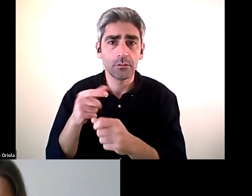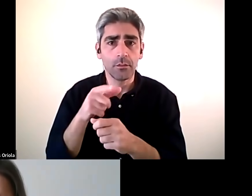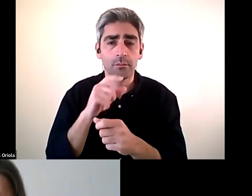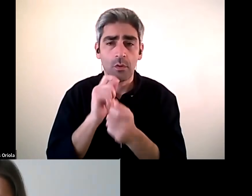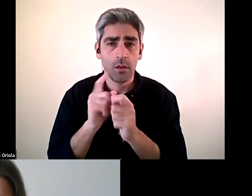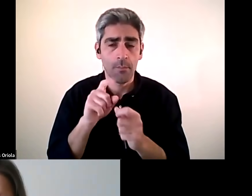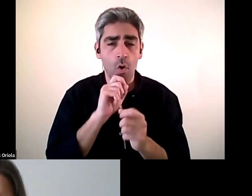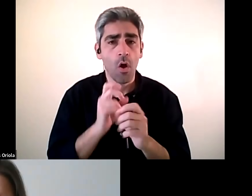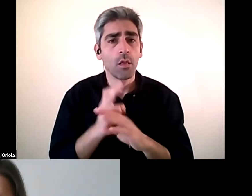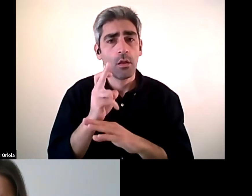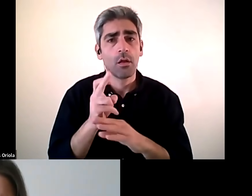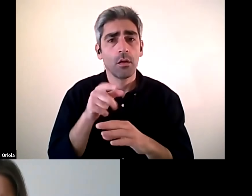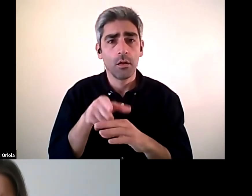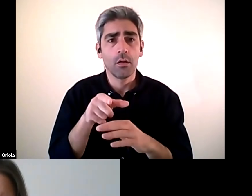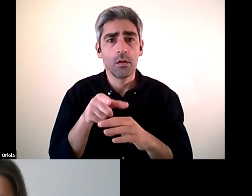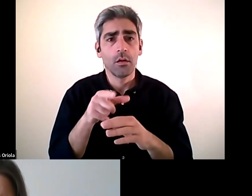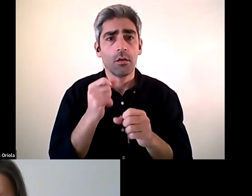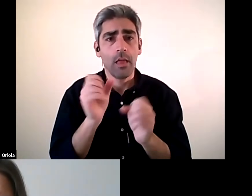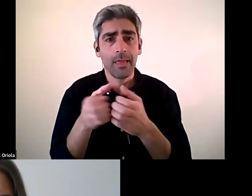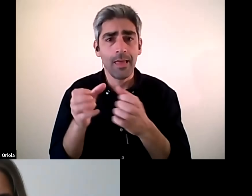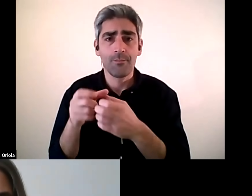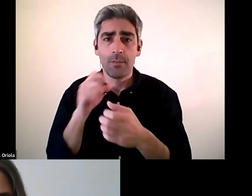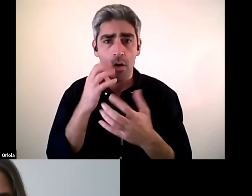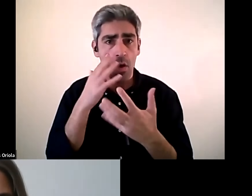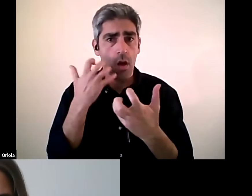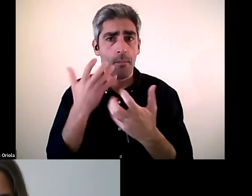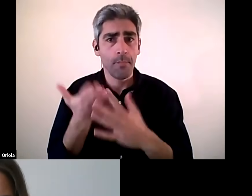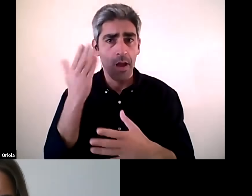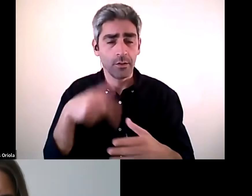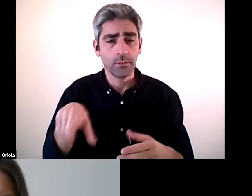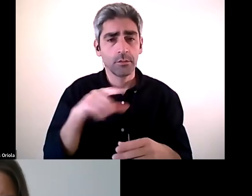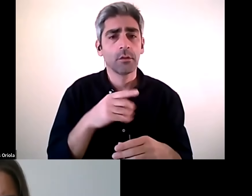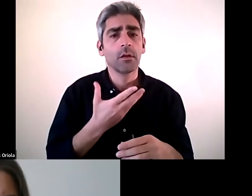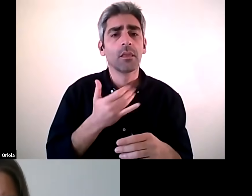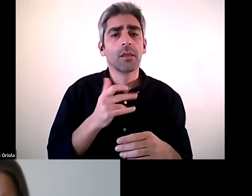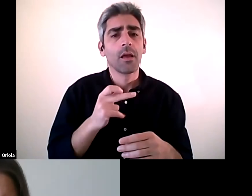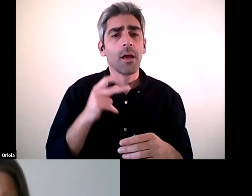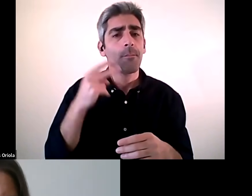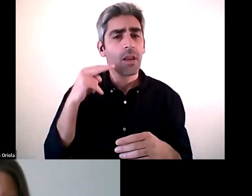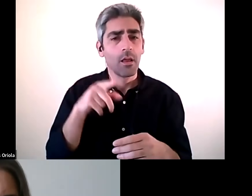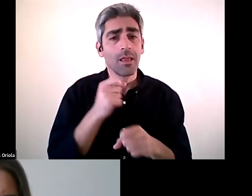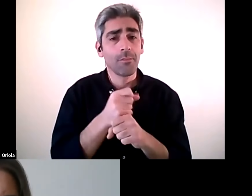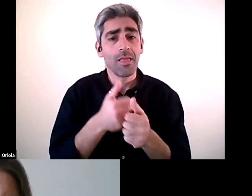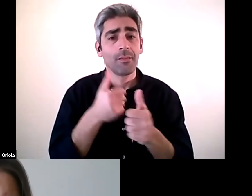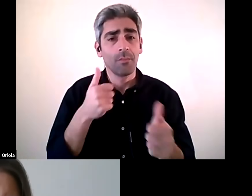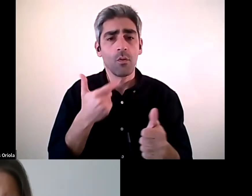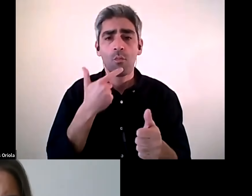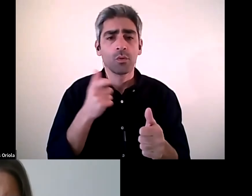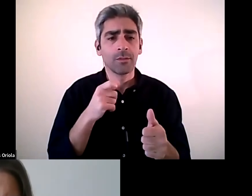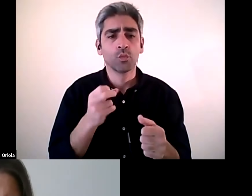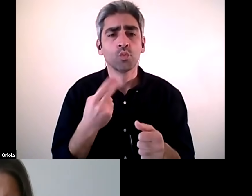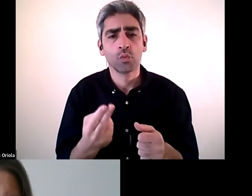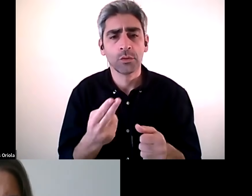pode ampliar dependendo das equipas. Certo. A Dina Pereira pergunta que, estando em teletrabalho, não podemos utilizar